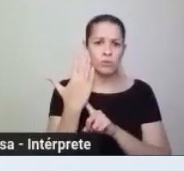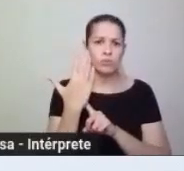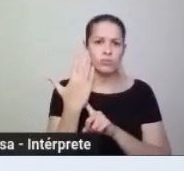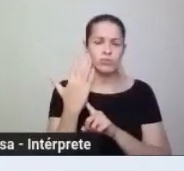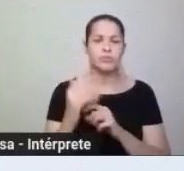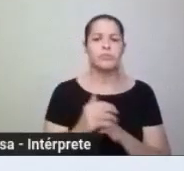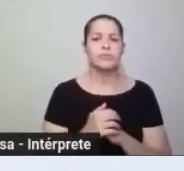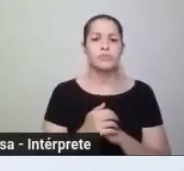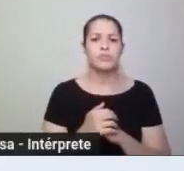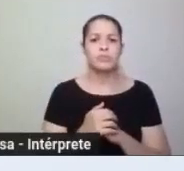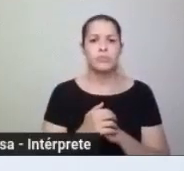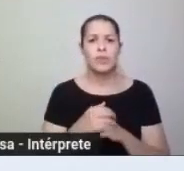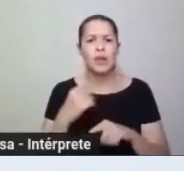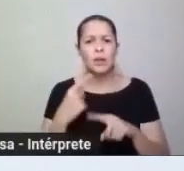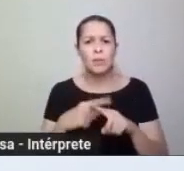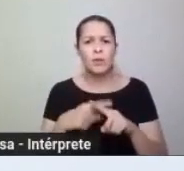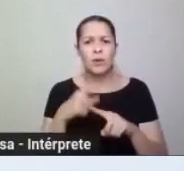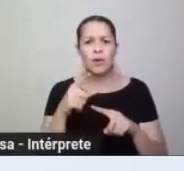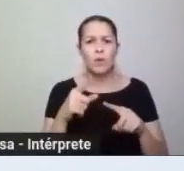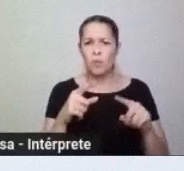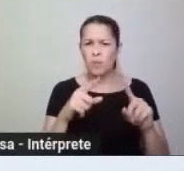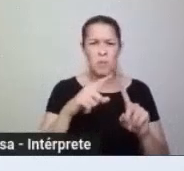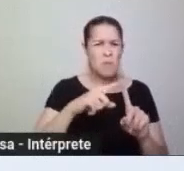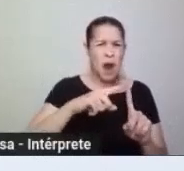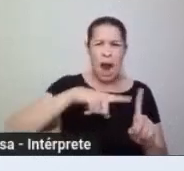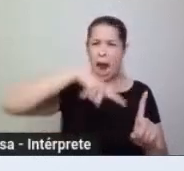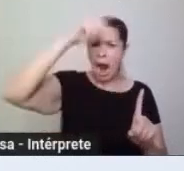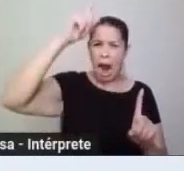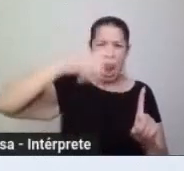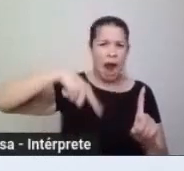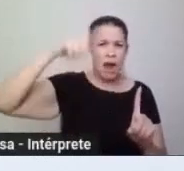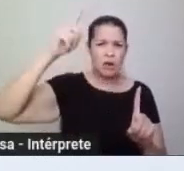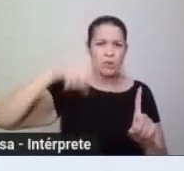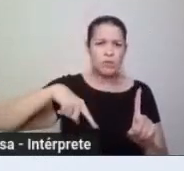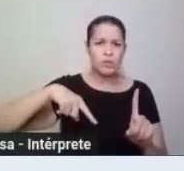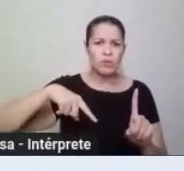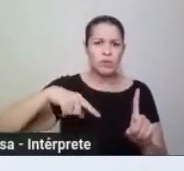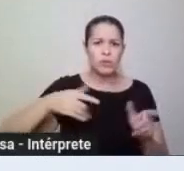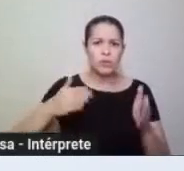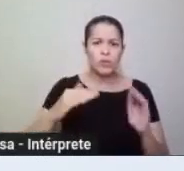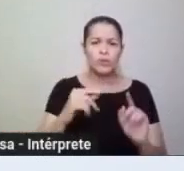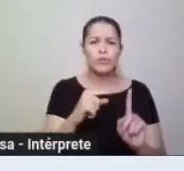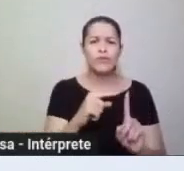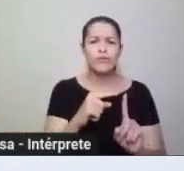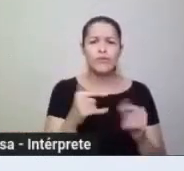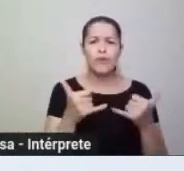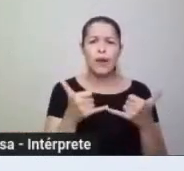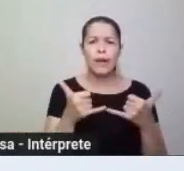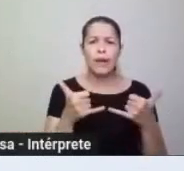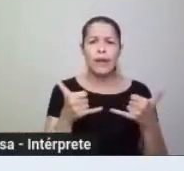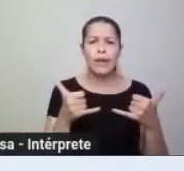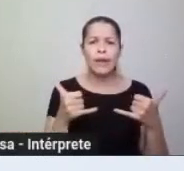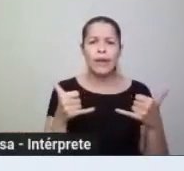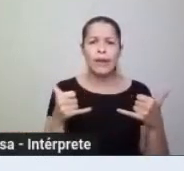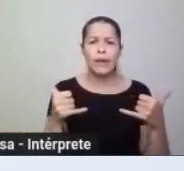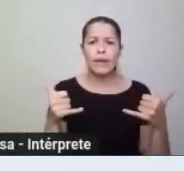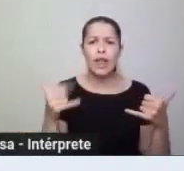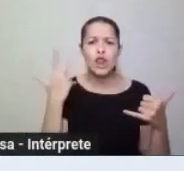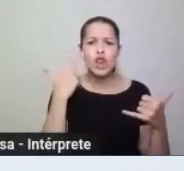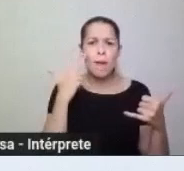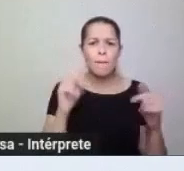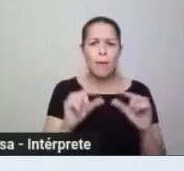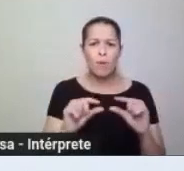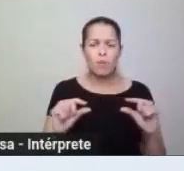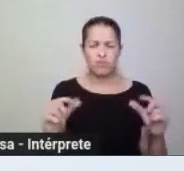tendência, porque um era alto demais e o outro seguia uma linha ideal. Aí